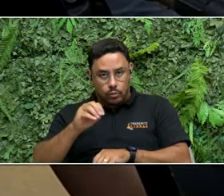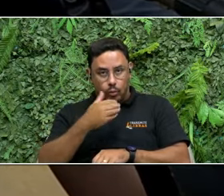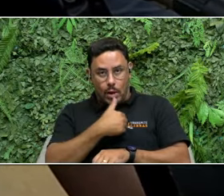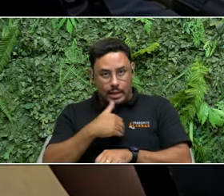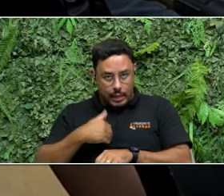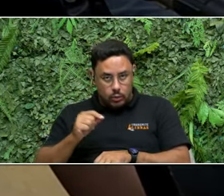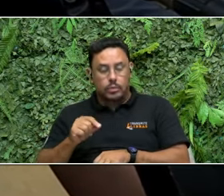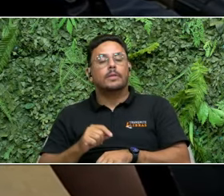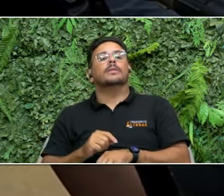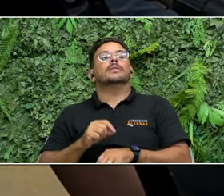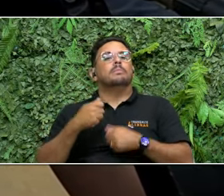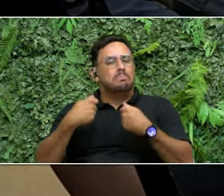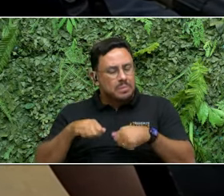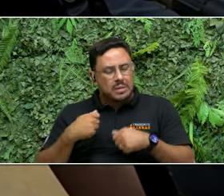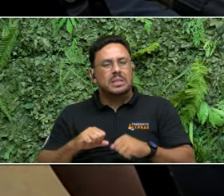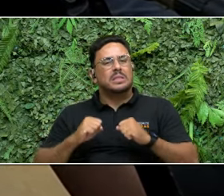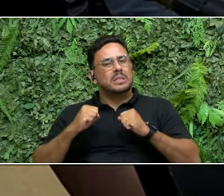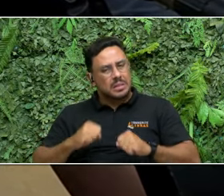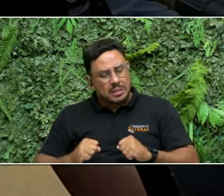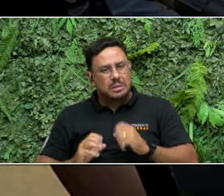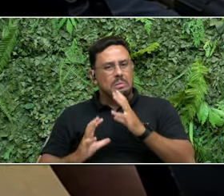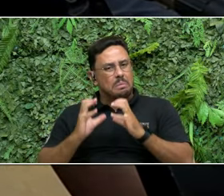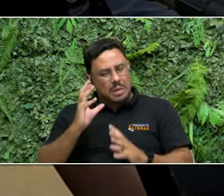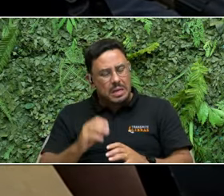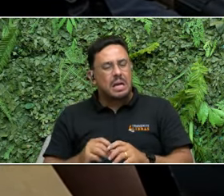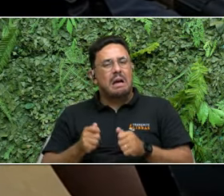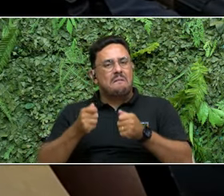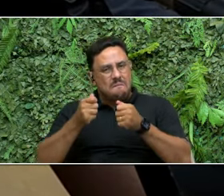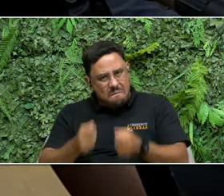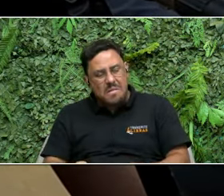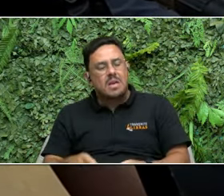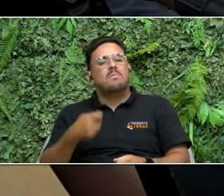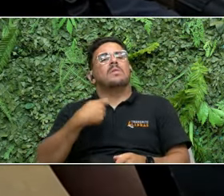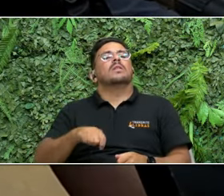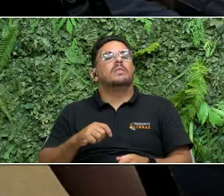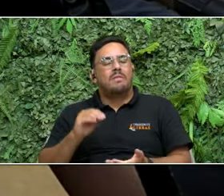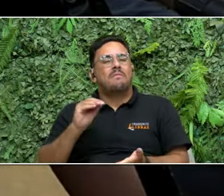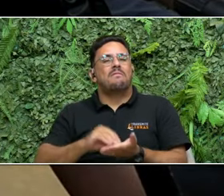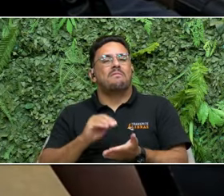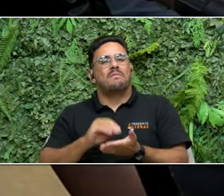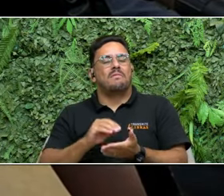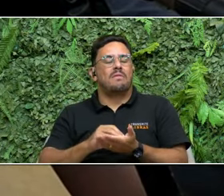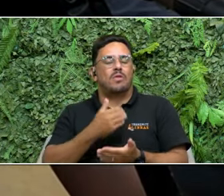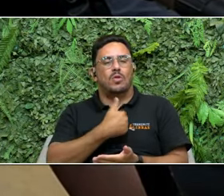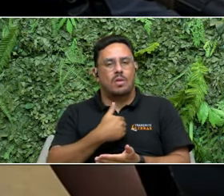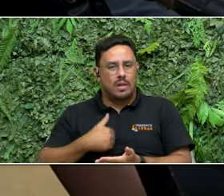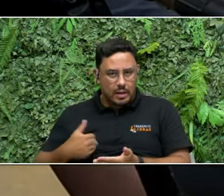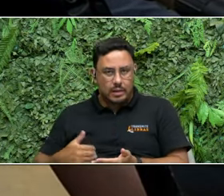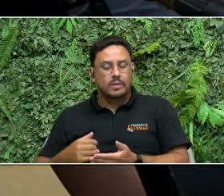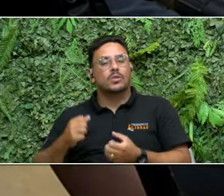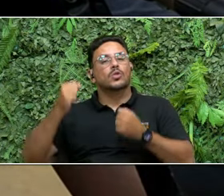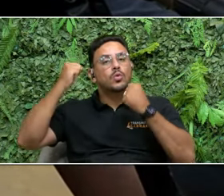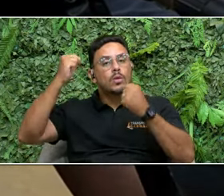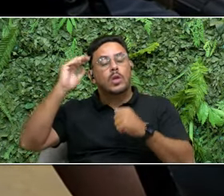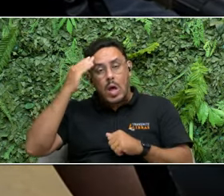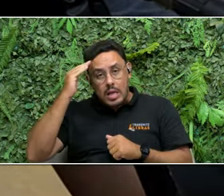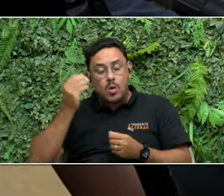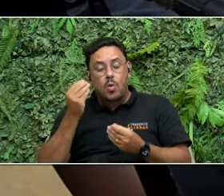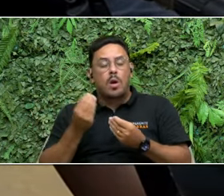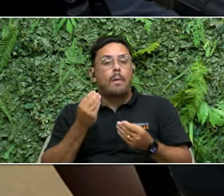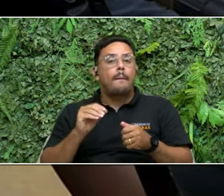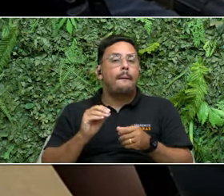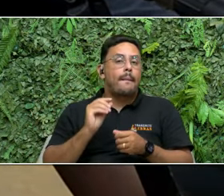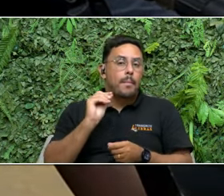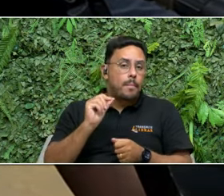diferente sim tem que brigar mas todo o jogo será assim isso faltava o Atlético torcedor entendeu que deu para pouca coisa